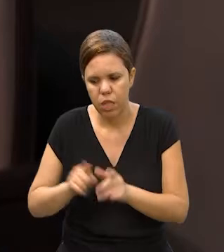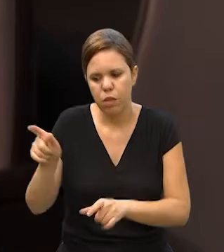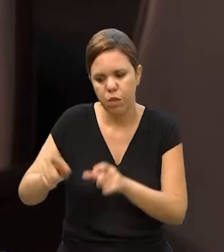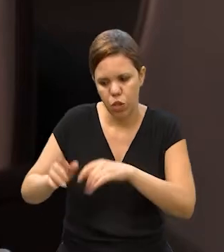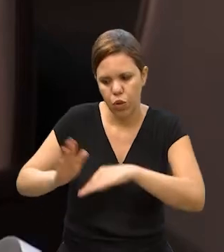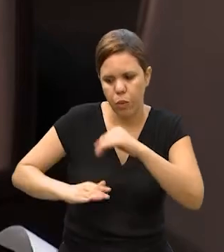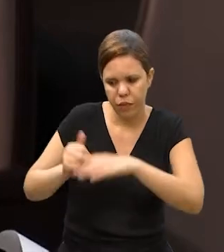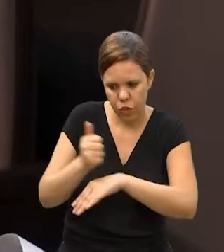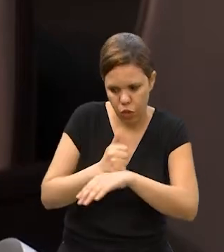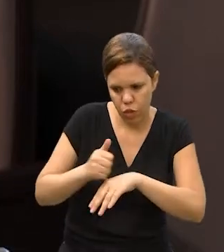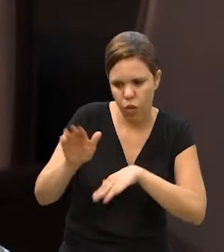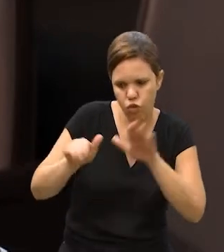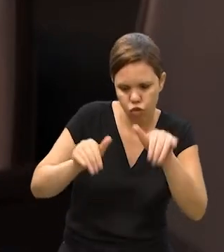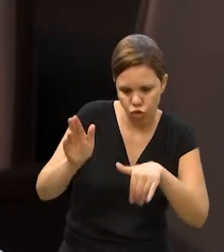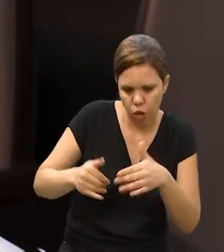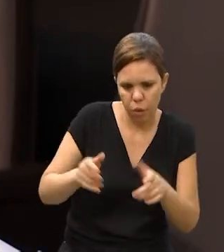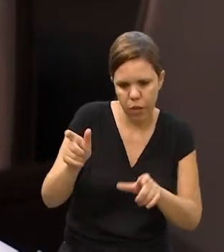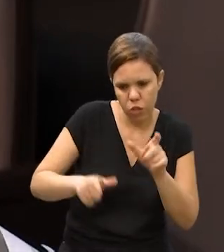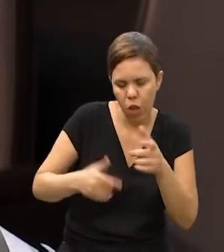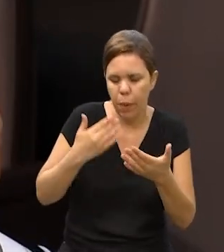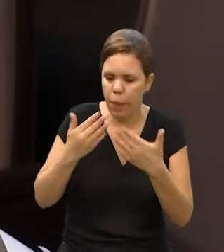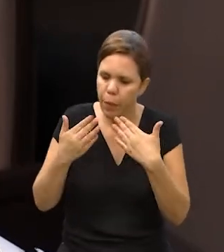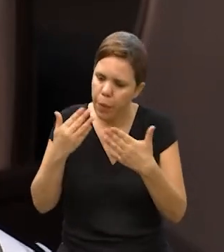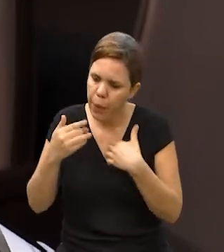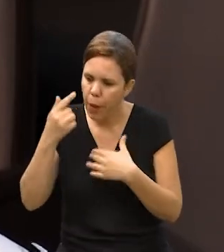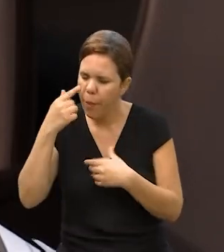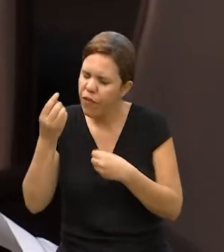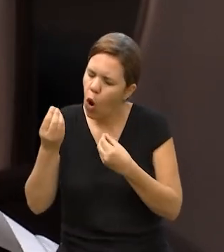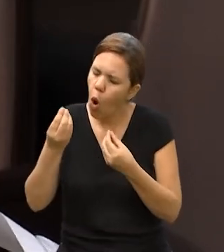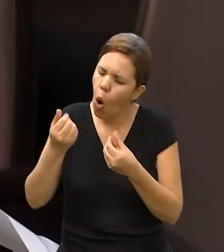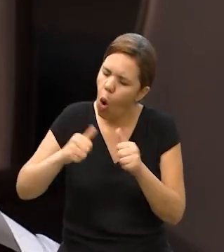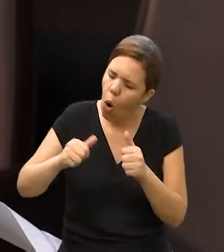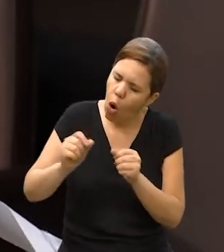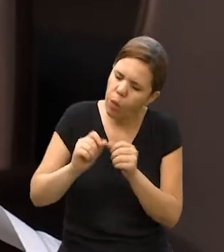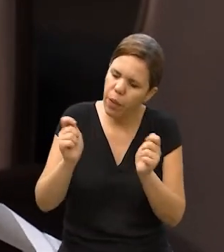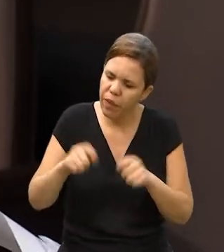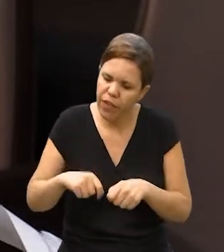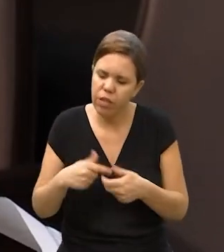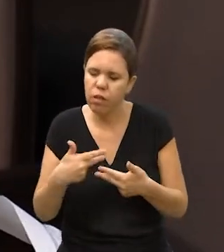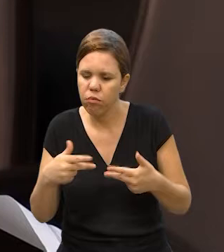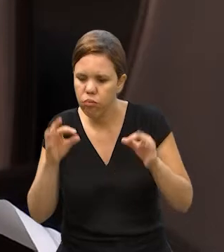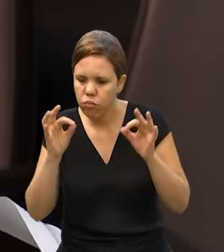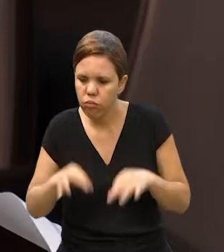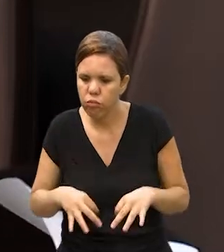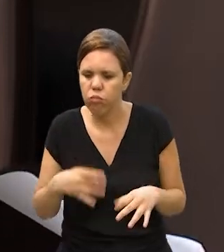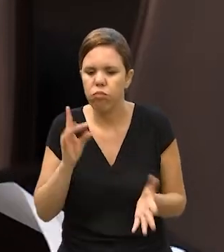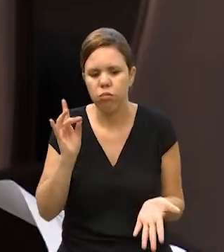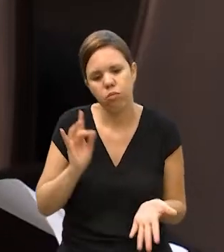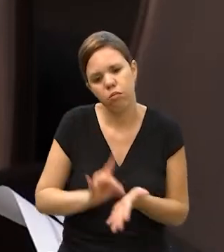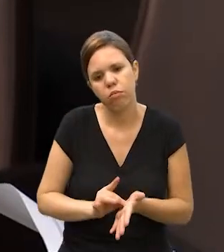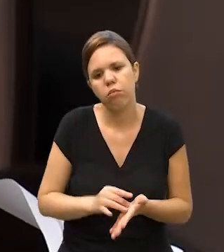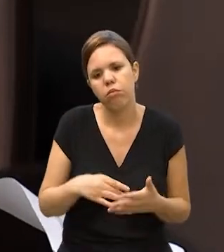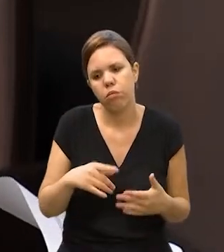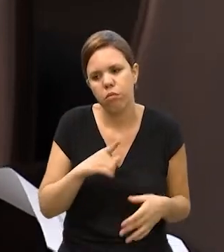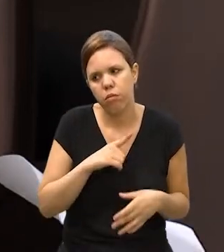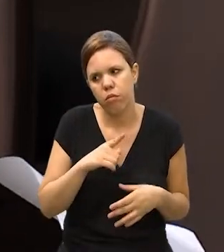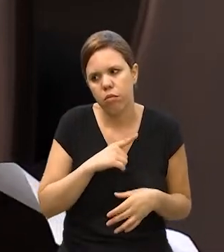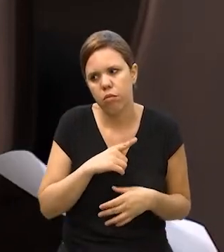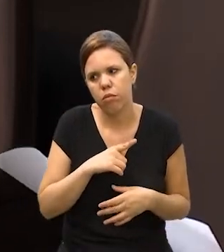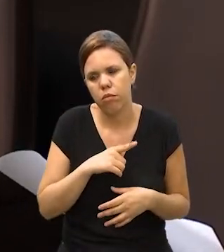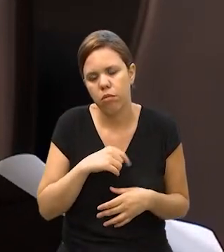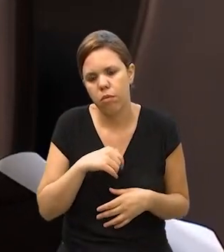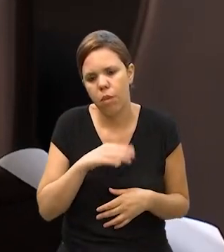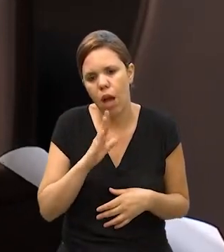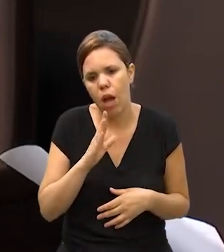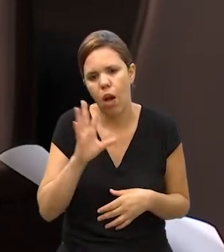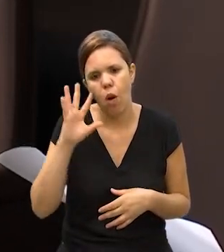sem chamar as partes envolvidas, né, que realmente tenham